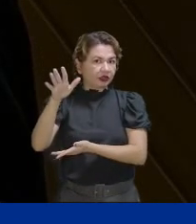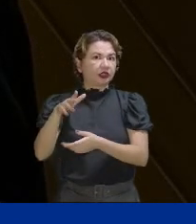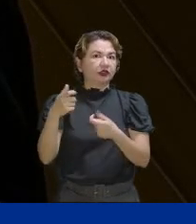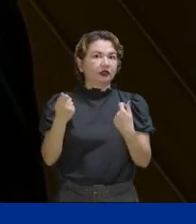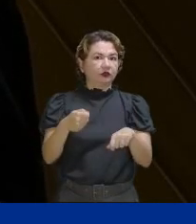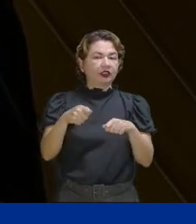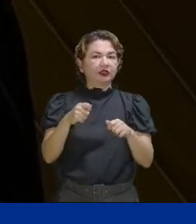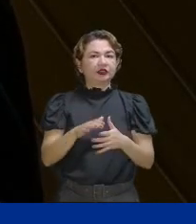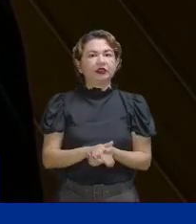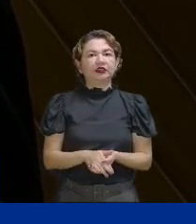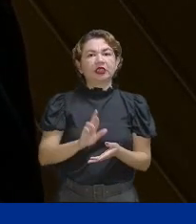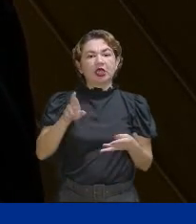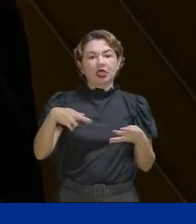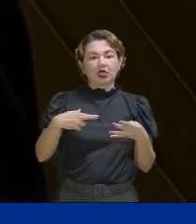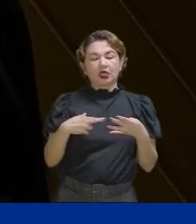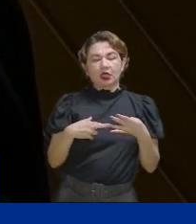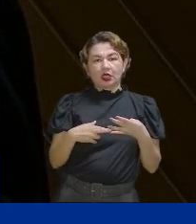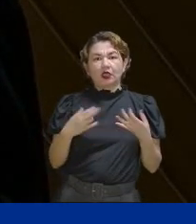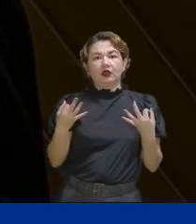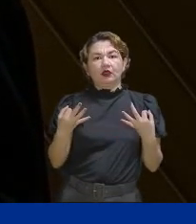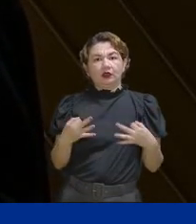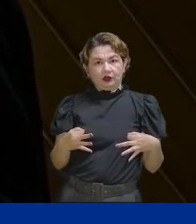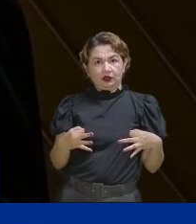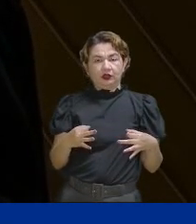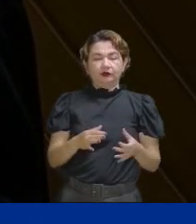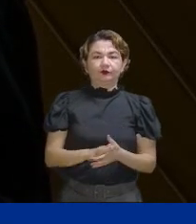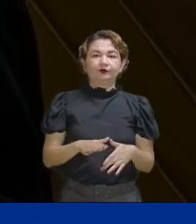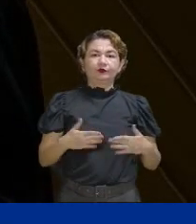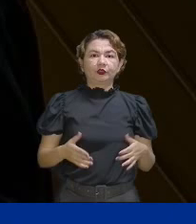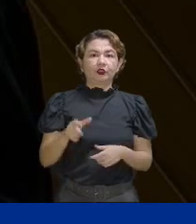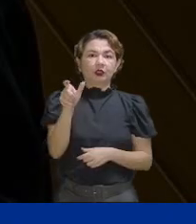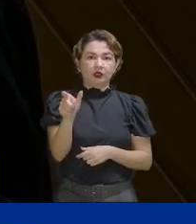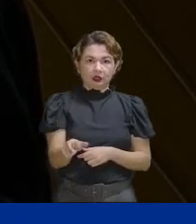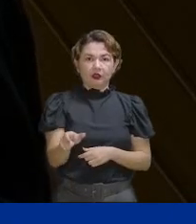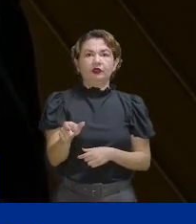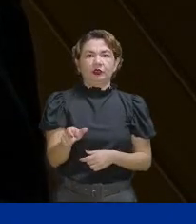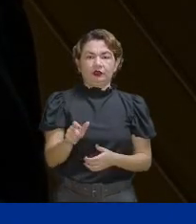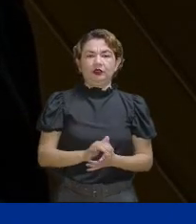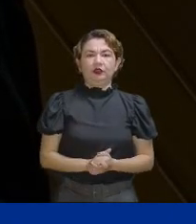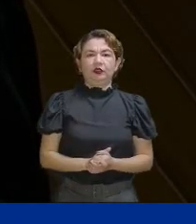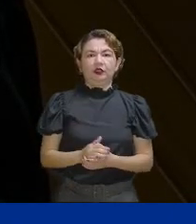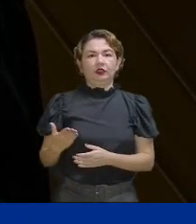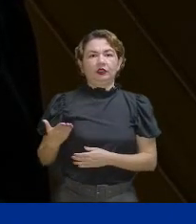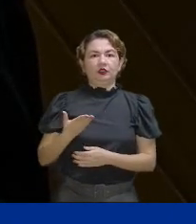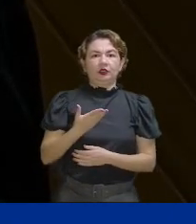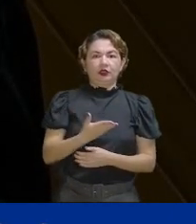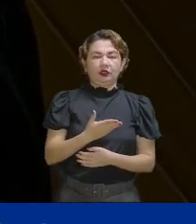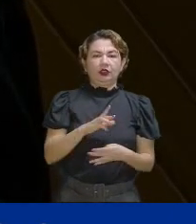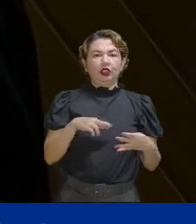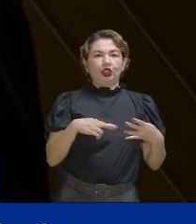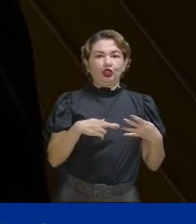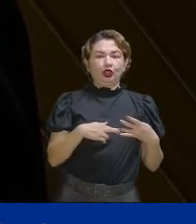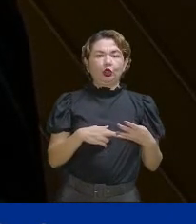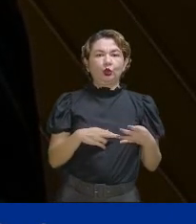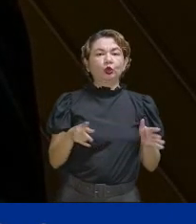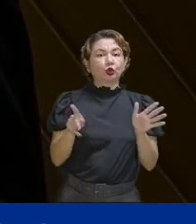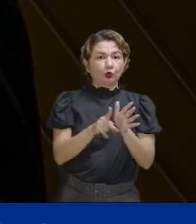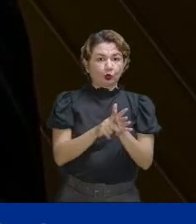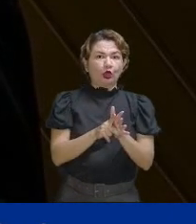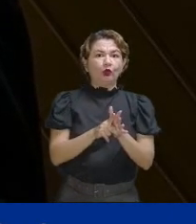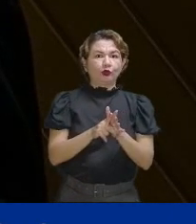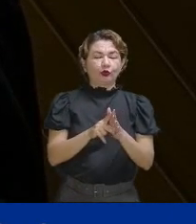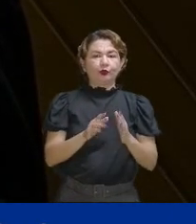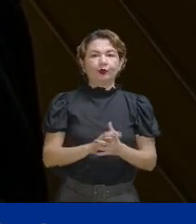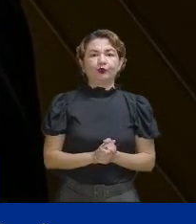adequado para questionar essa matéria. A parte embargante deve levar sua resignação por meio de recurso apropriado para